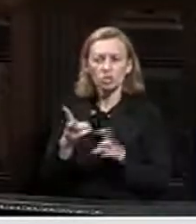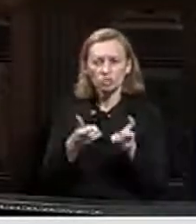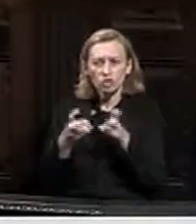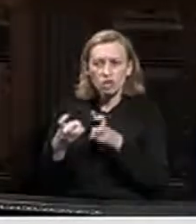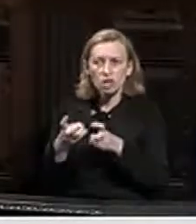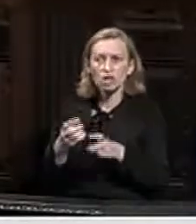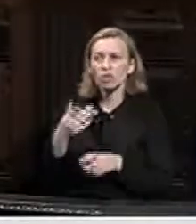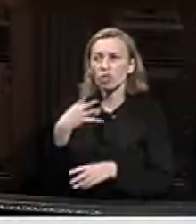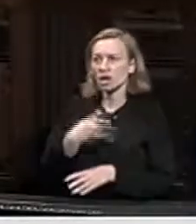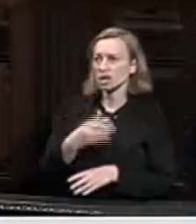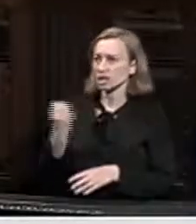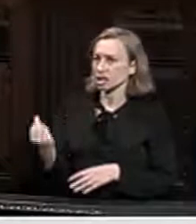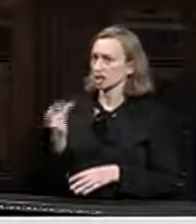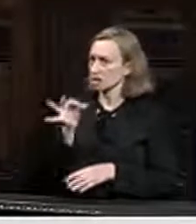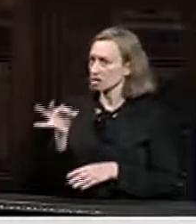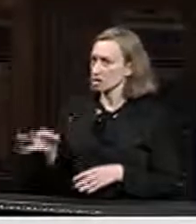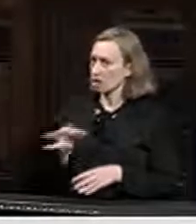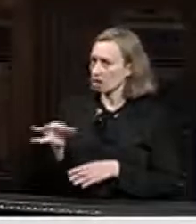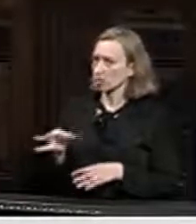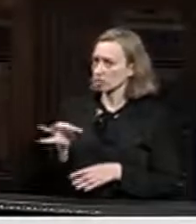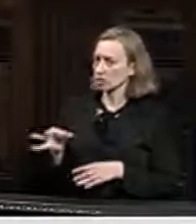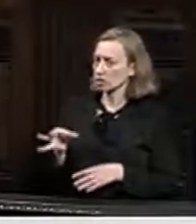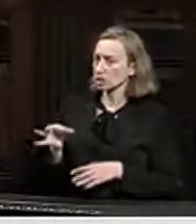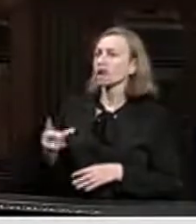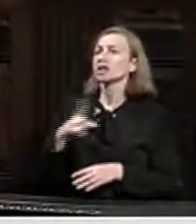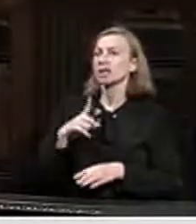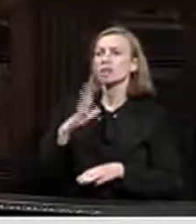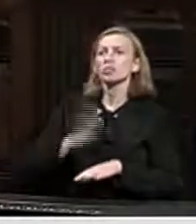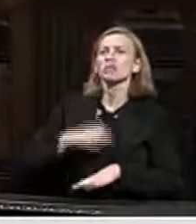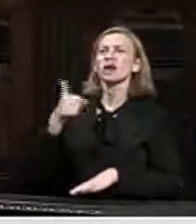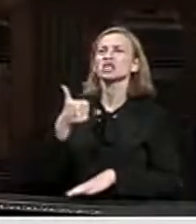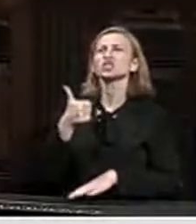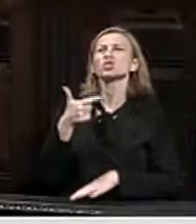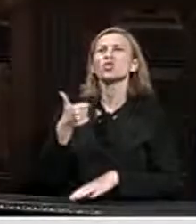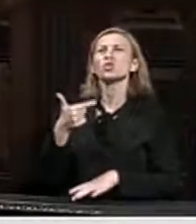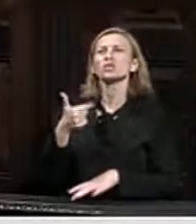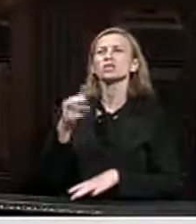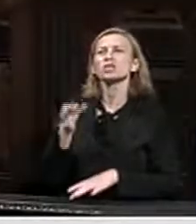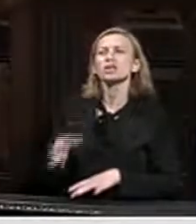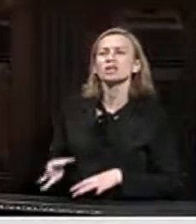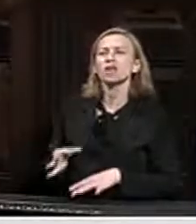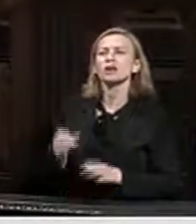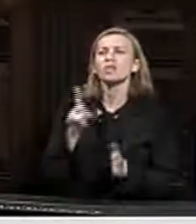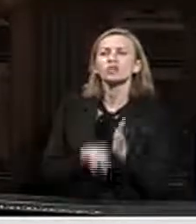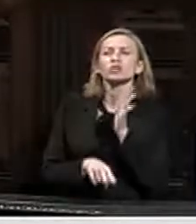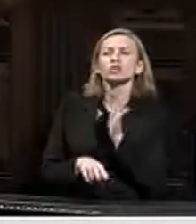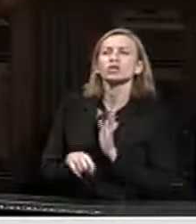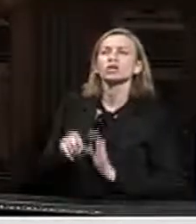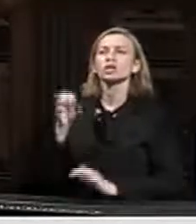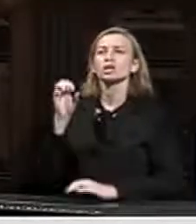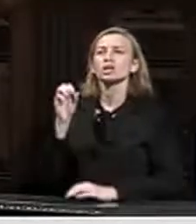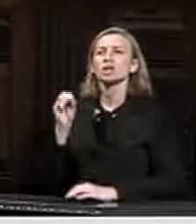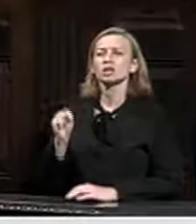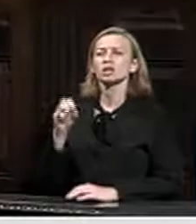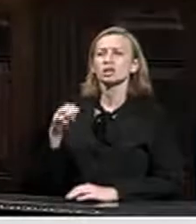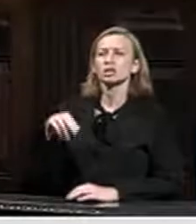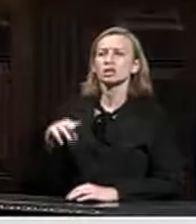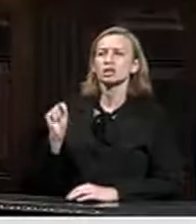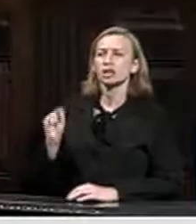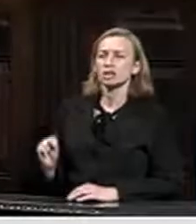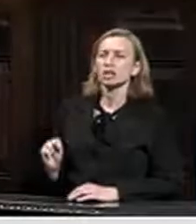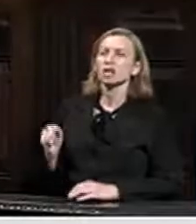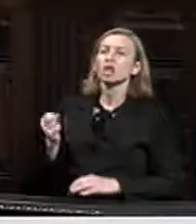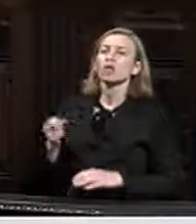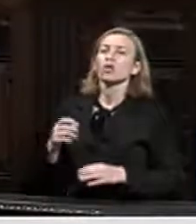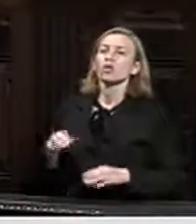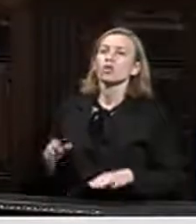dos 46 centavos nacionais, nós temos mais 12 centavos da redução do nosso ICMS, o consumidor do Rio de Janeiro tem que